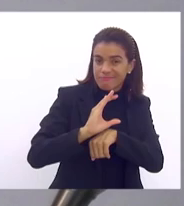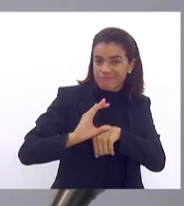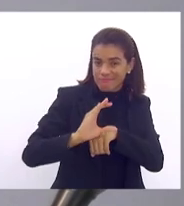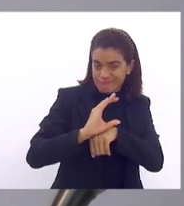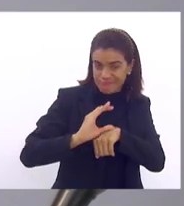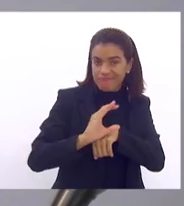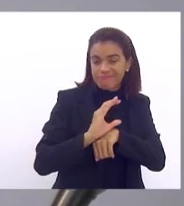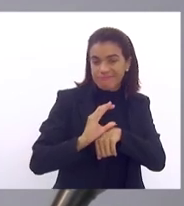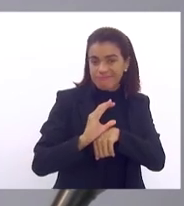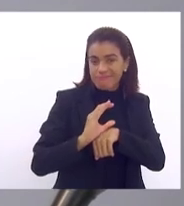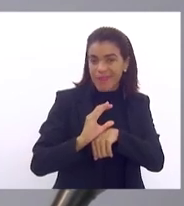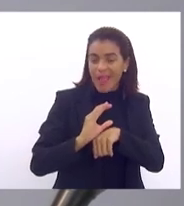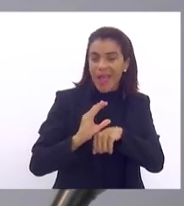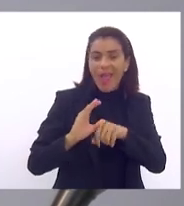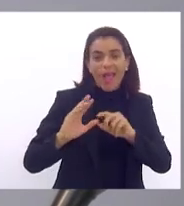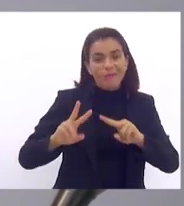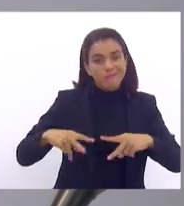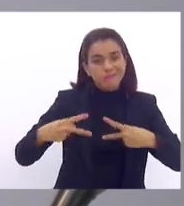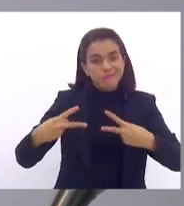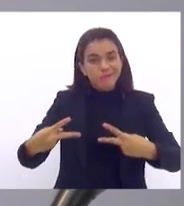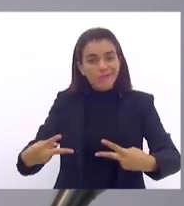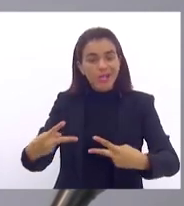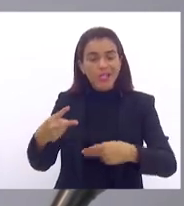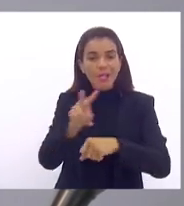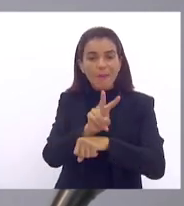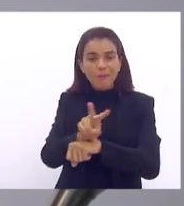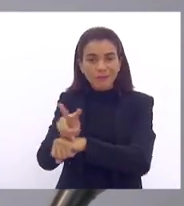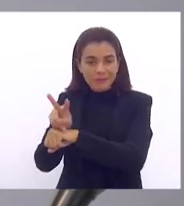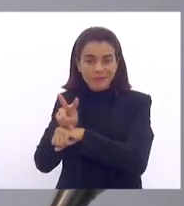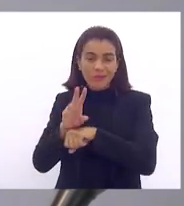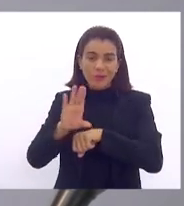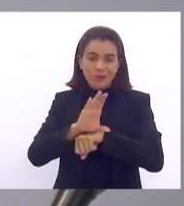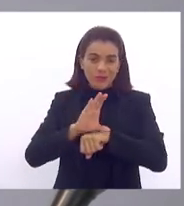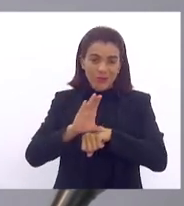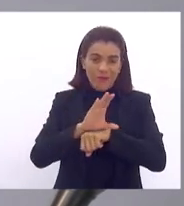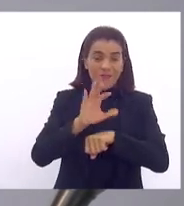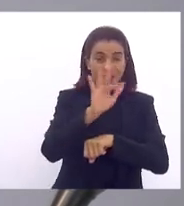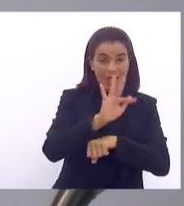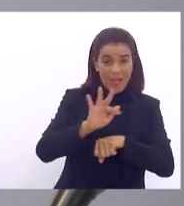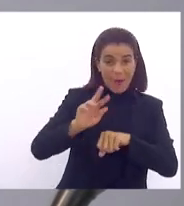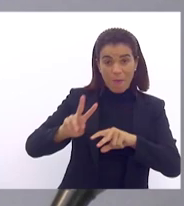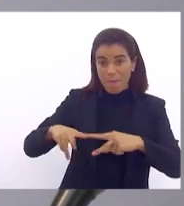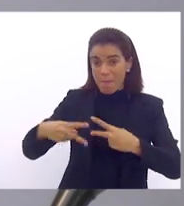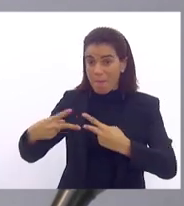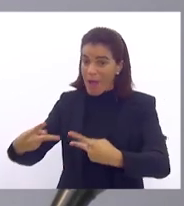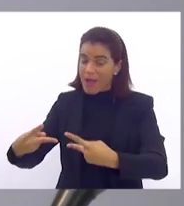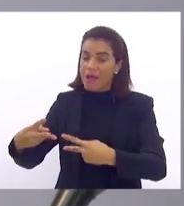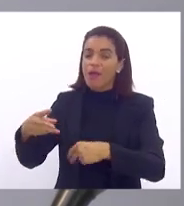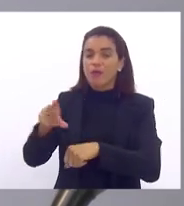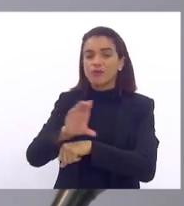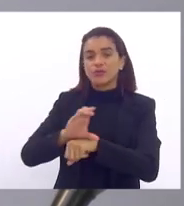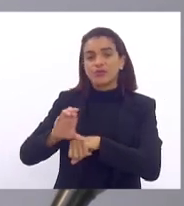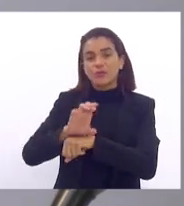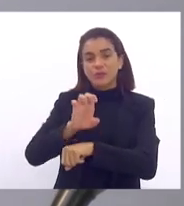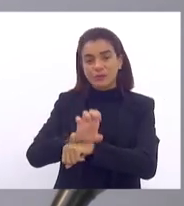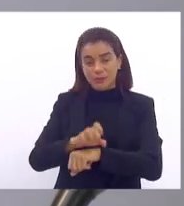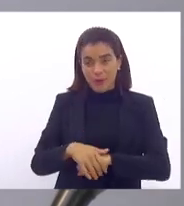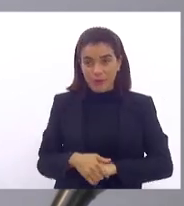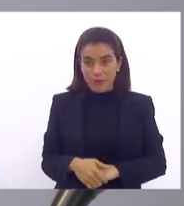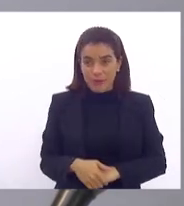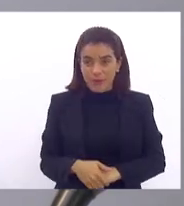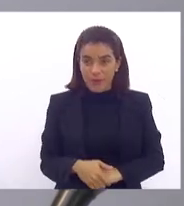reproduz os direitos da imunidade da Constituição Federal para constituição estadual